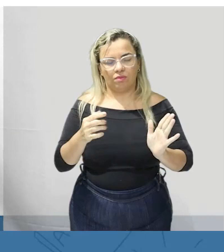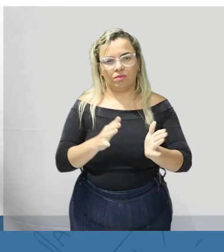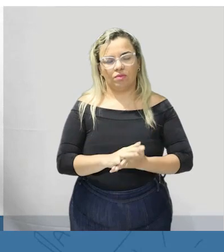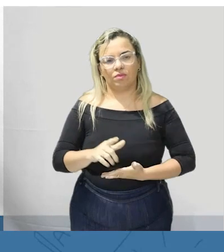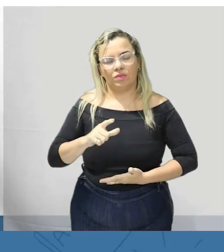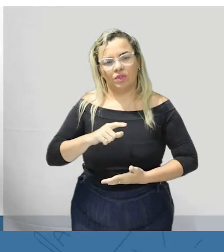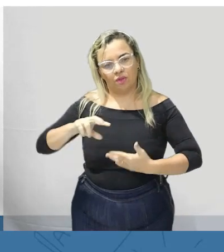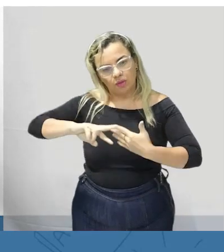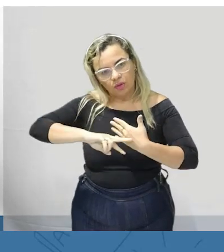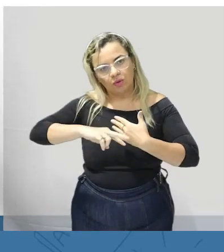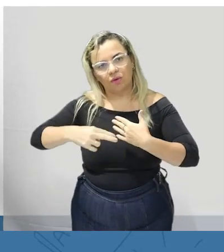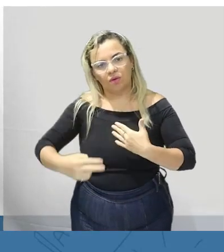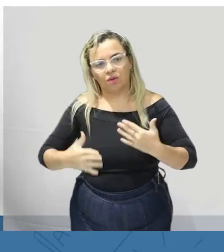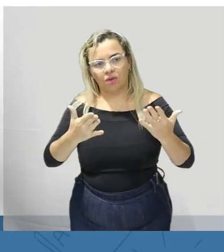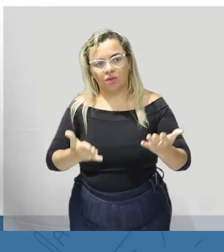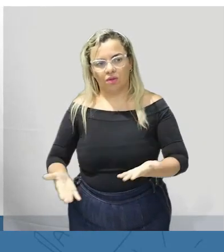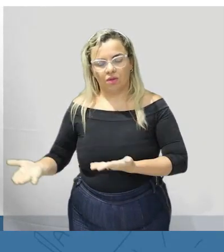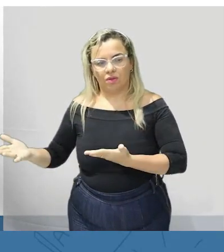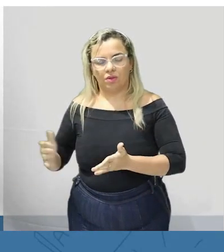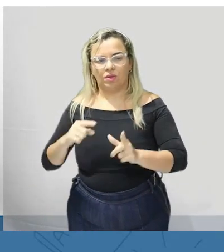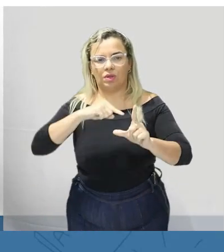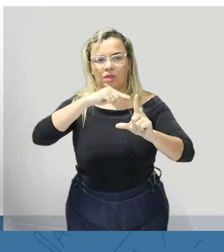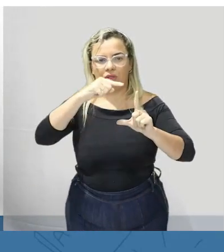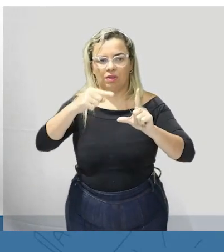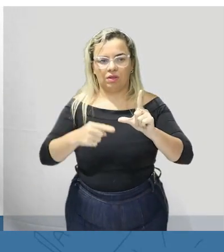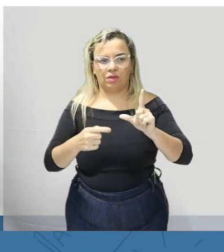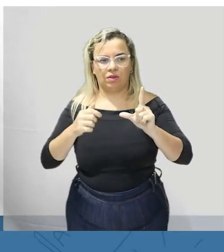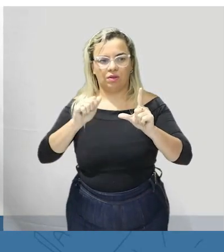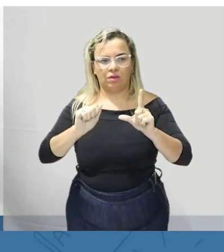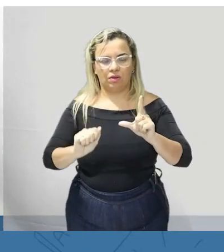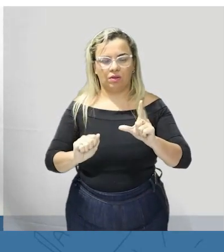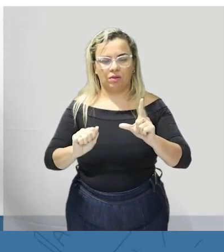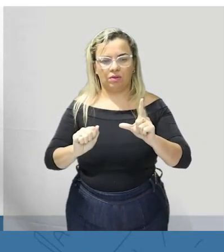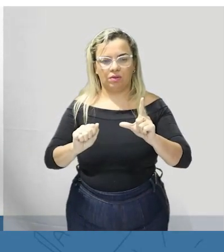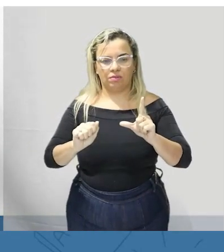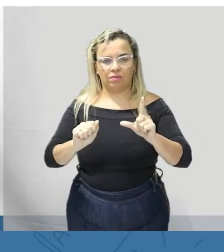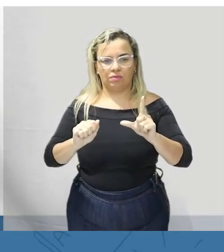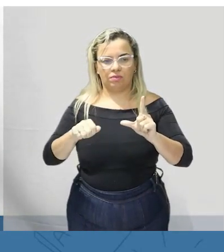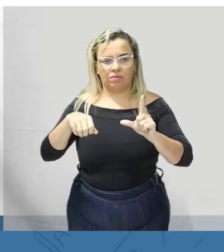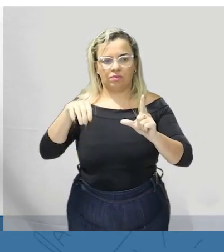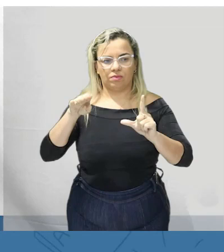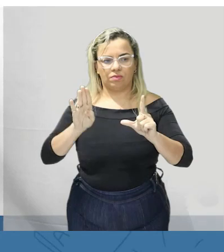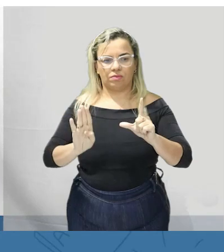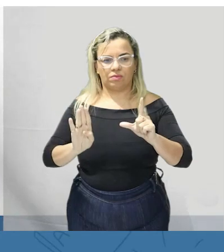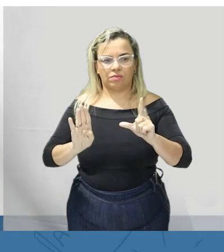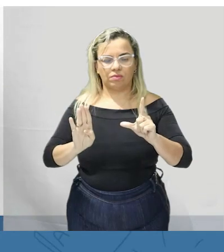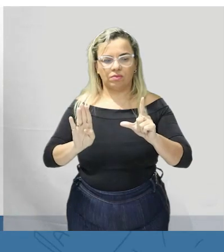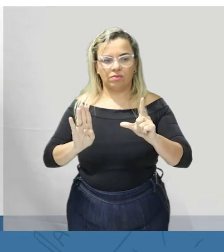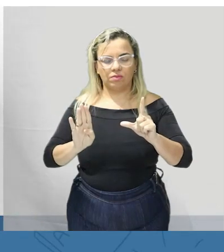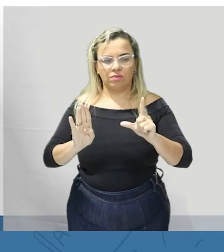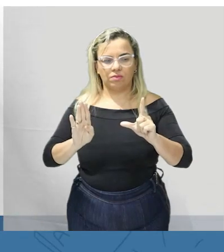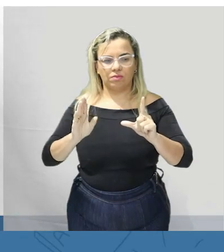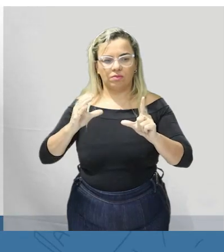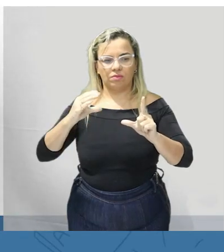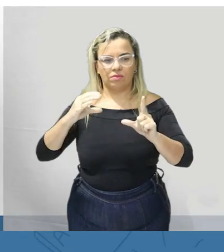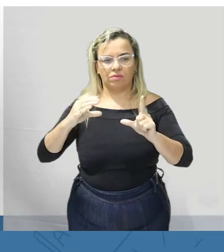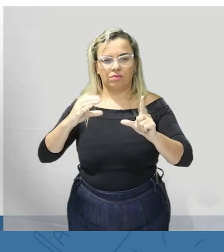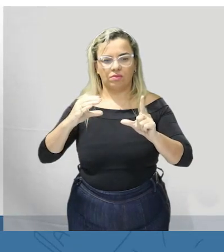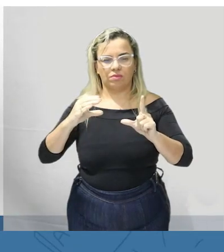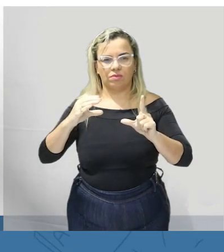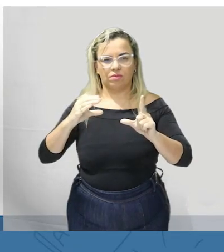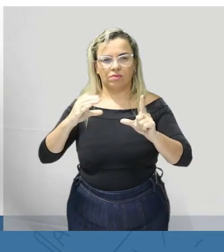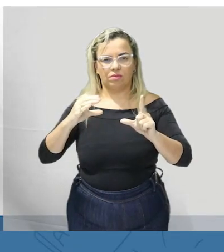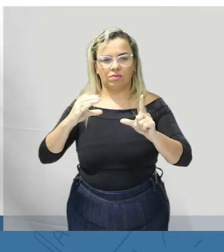uma consequência, que são uma dessas bem aqui. É a retração de empregos, evasão de divisas internacionais, redução do fluxo